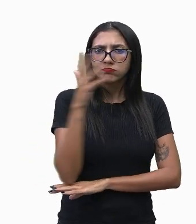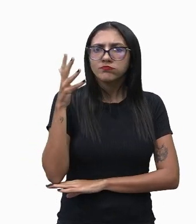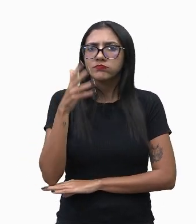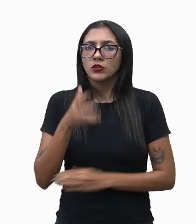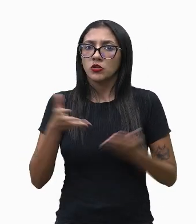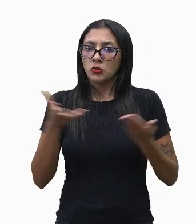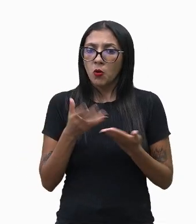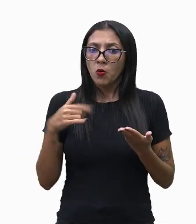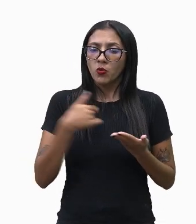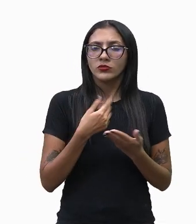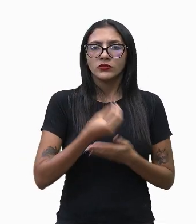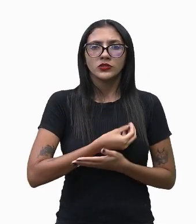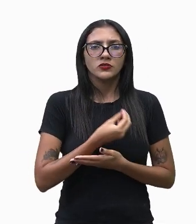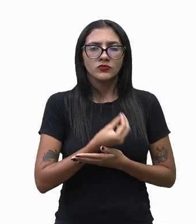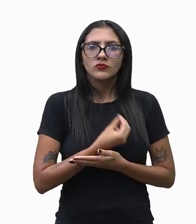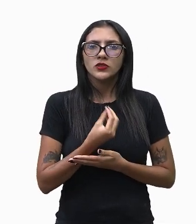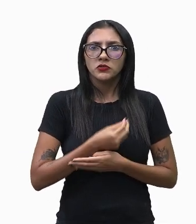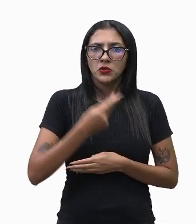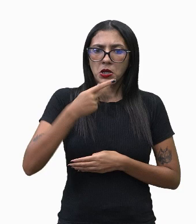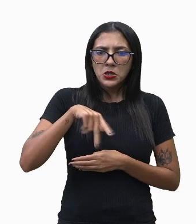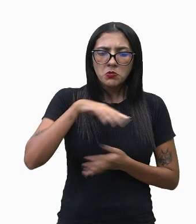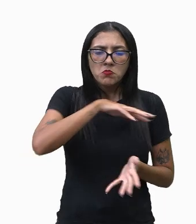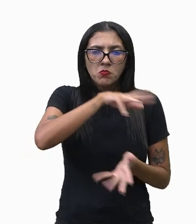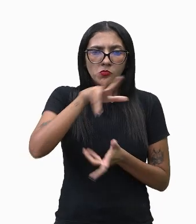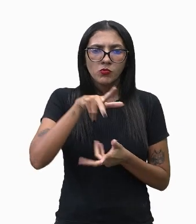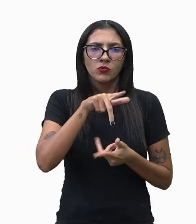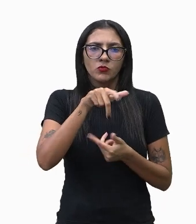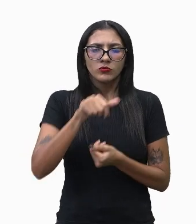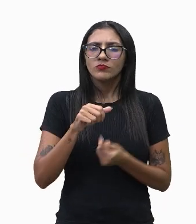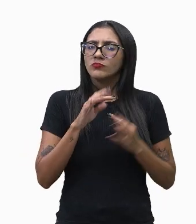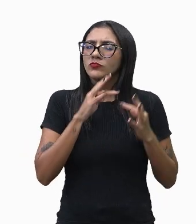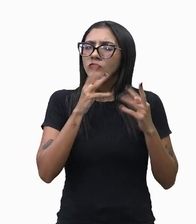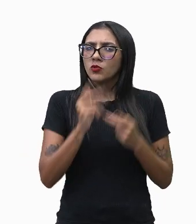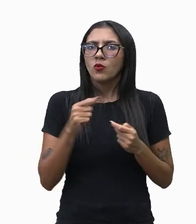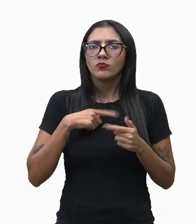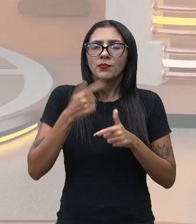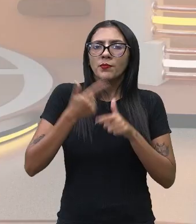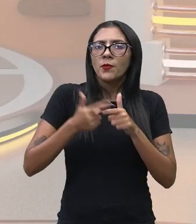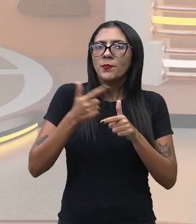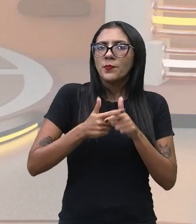vivenciamos no mundo todo, né, toda essa questão dos